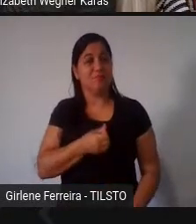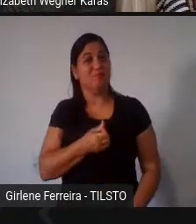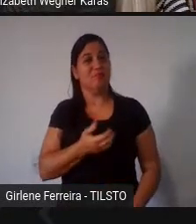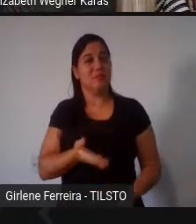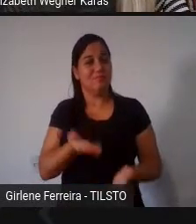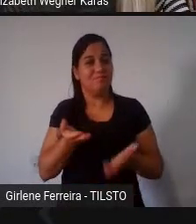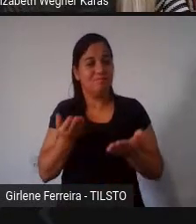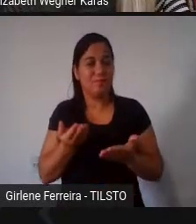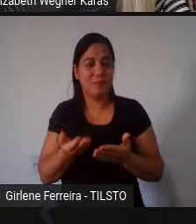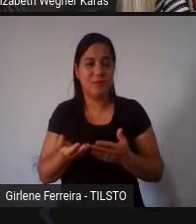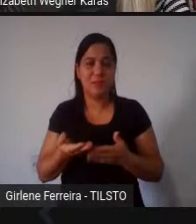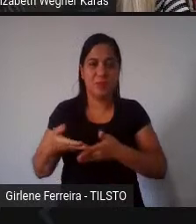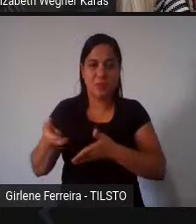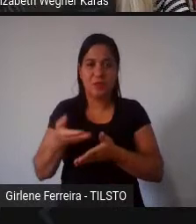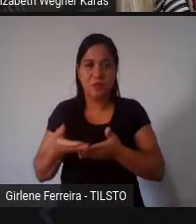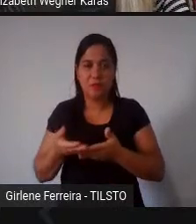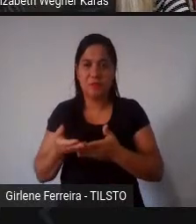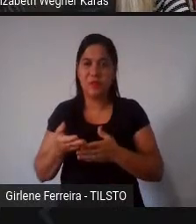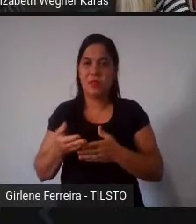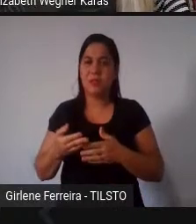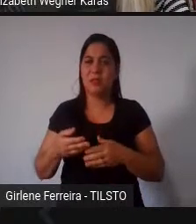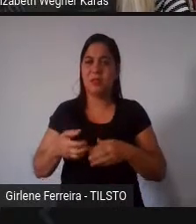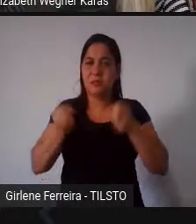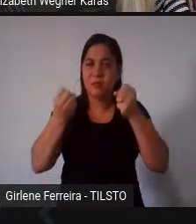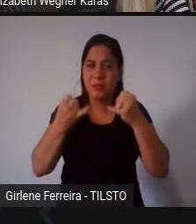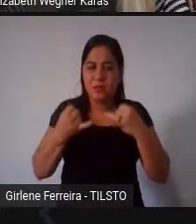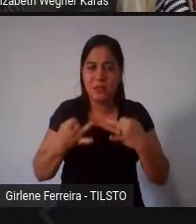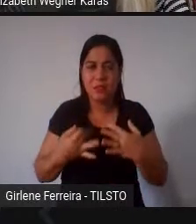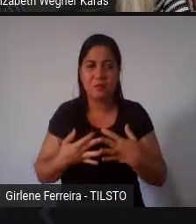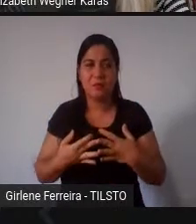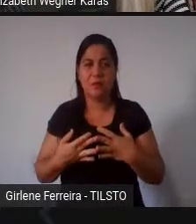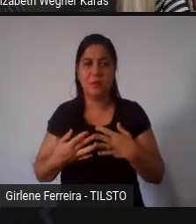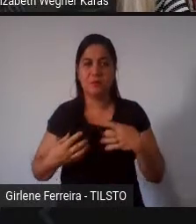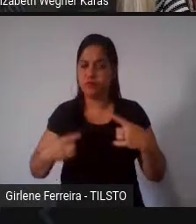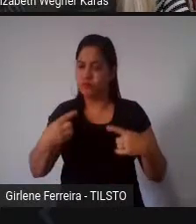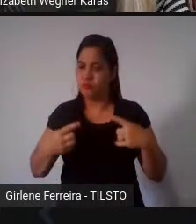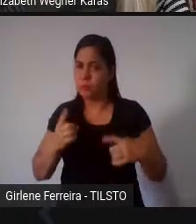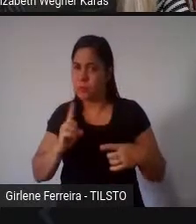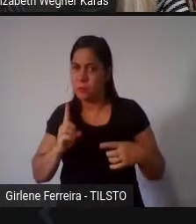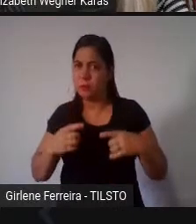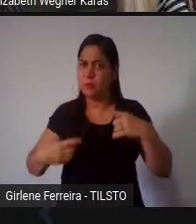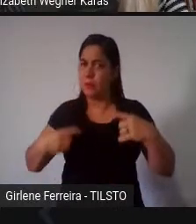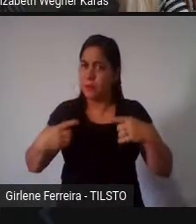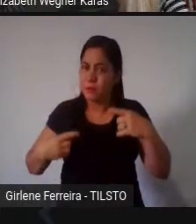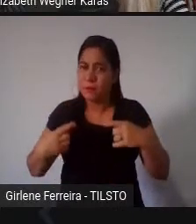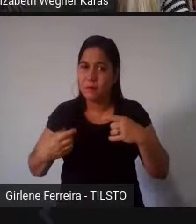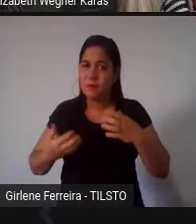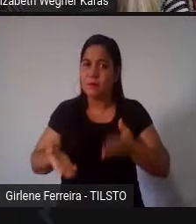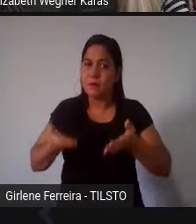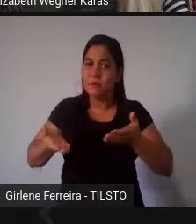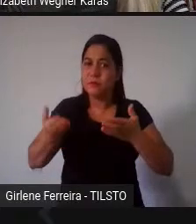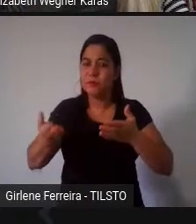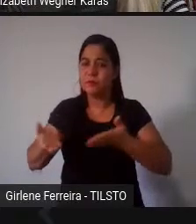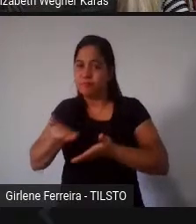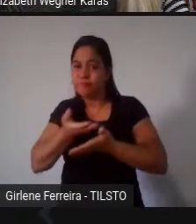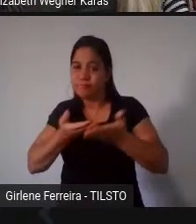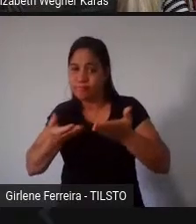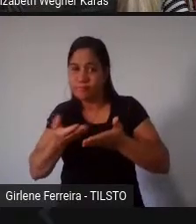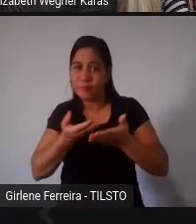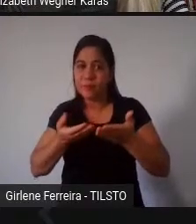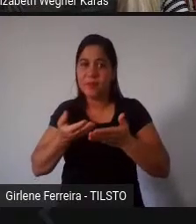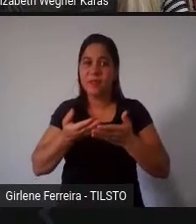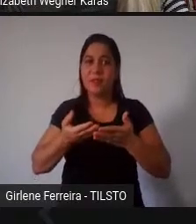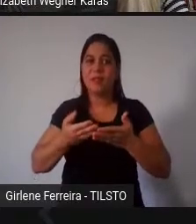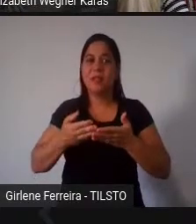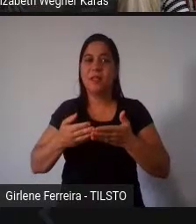se conversa, a gente expõe tudo isso, a gente não concorda e espero que daqui para frente a gente concorde cada vez menos